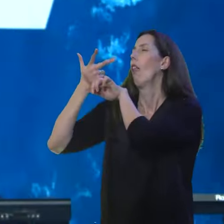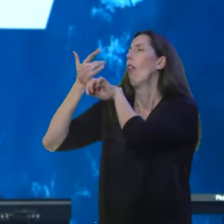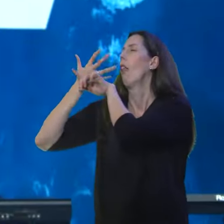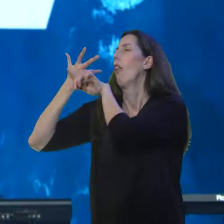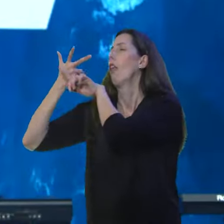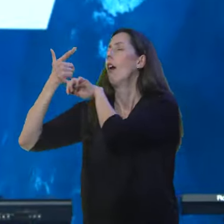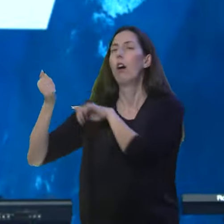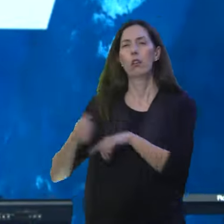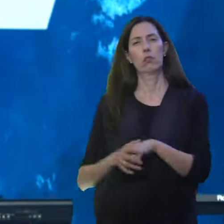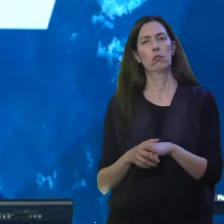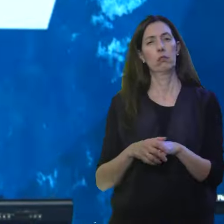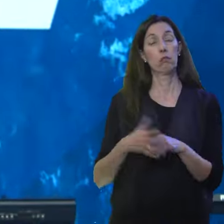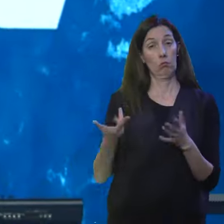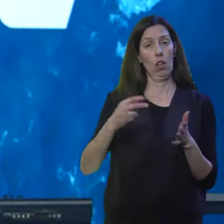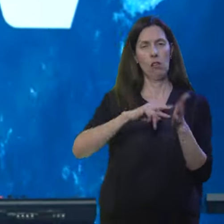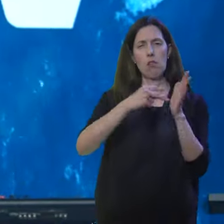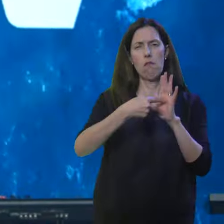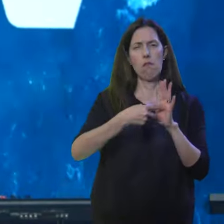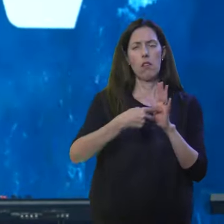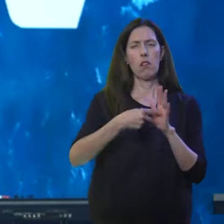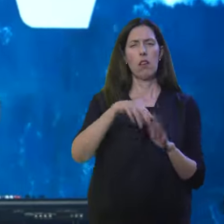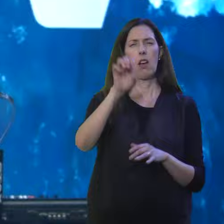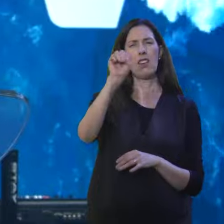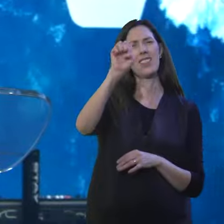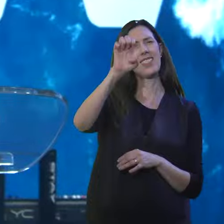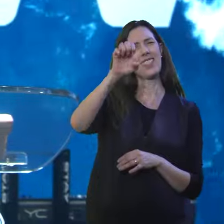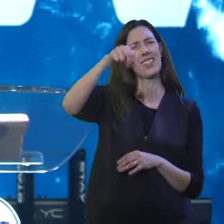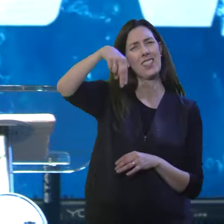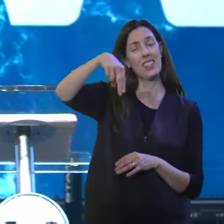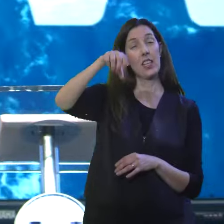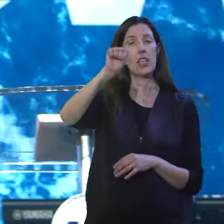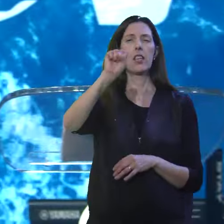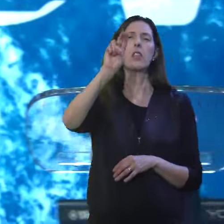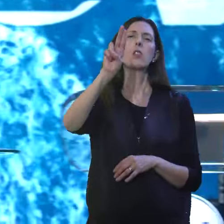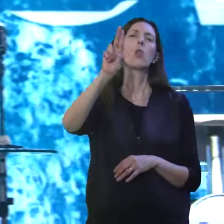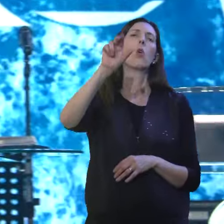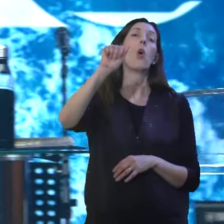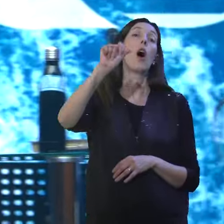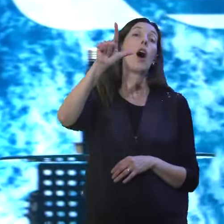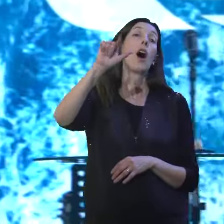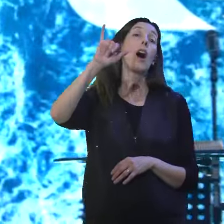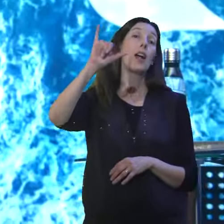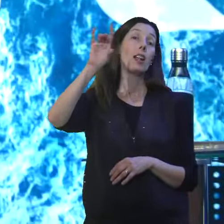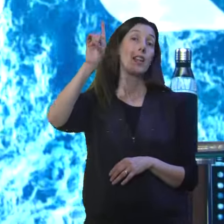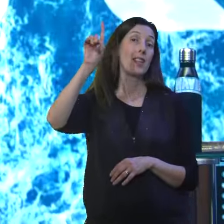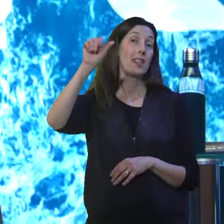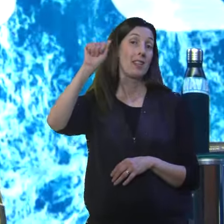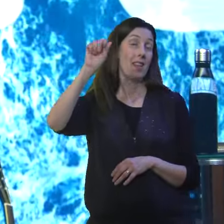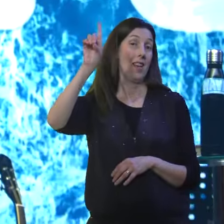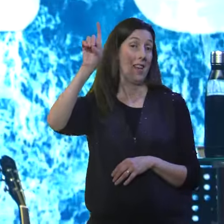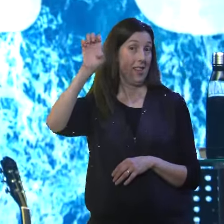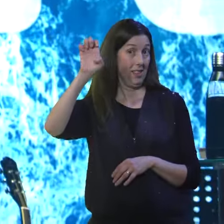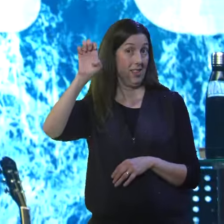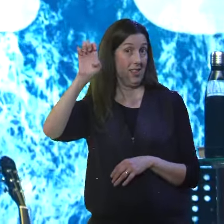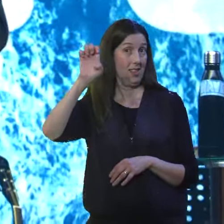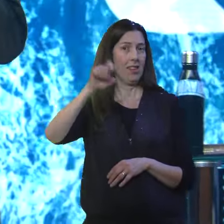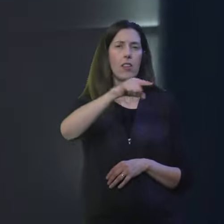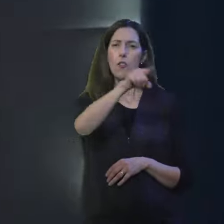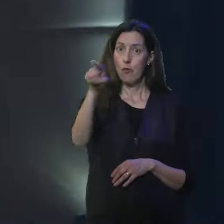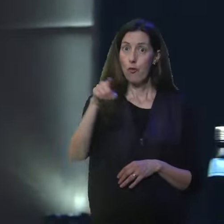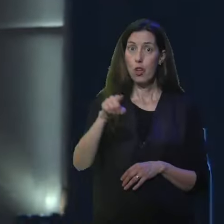Sensualidade tem a ver com sedução. Você seja seduzido a comprar coisas que você não precisa. Outro pecado aceito.